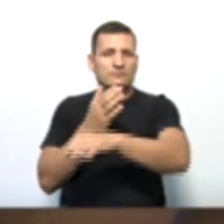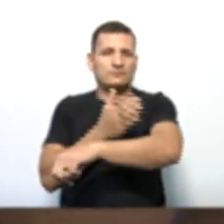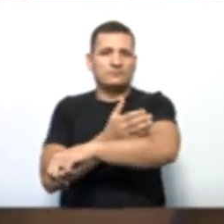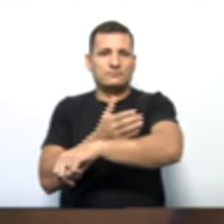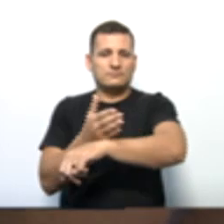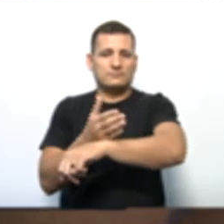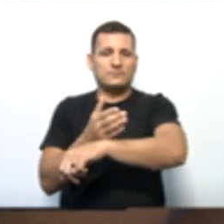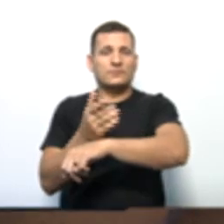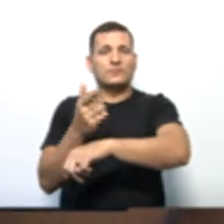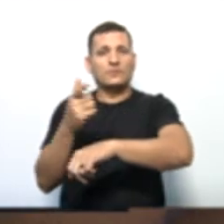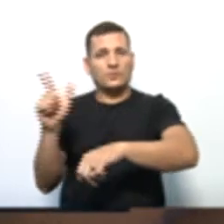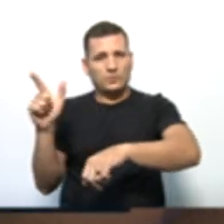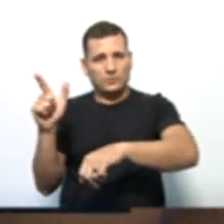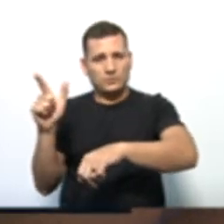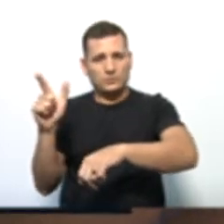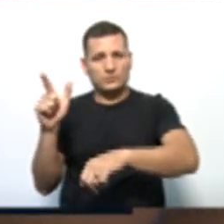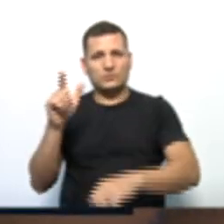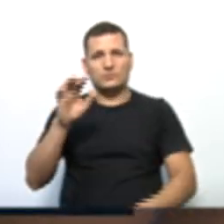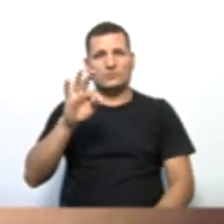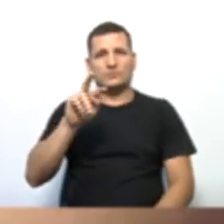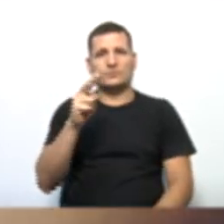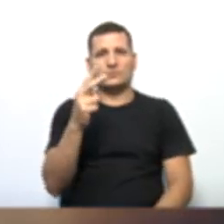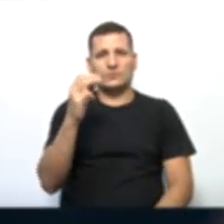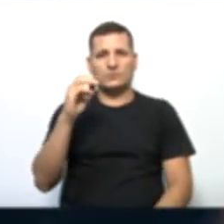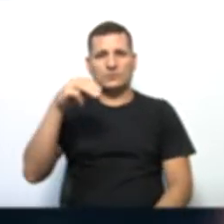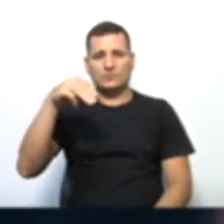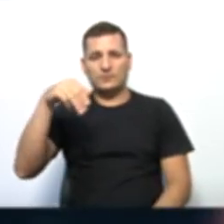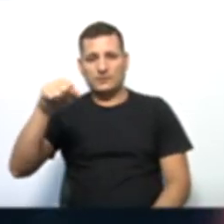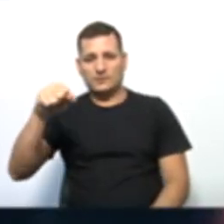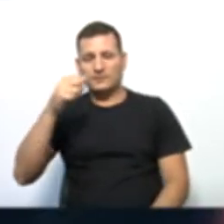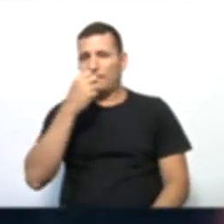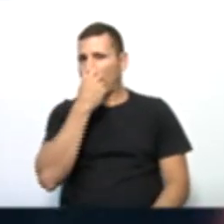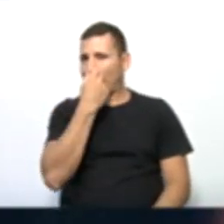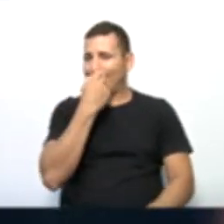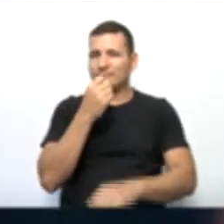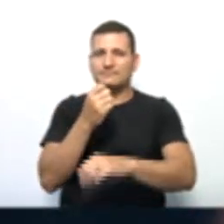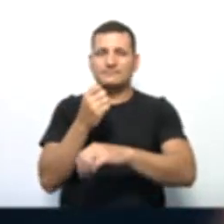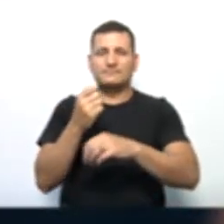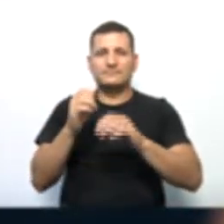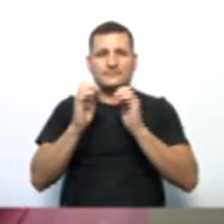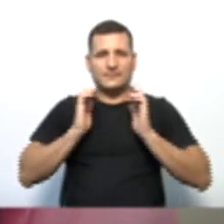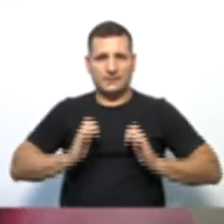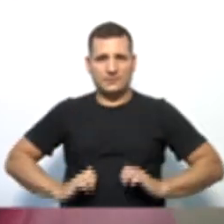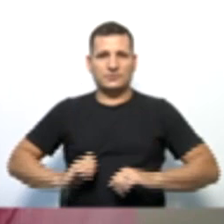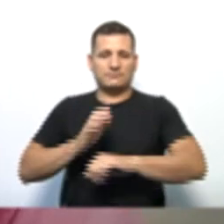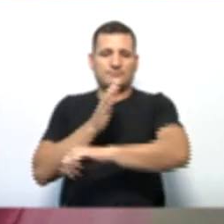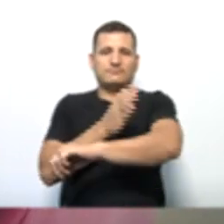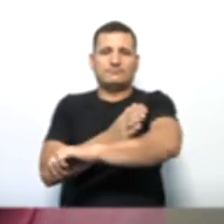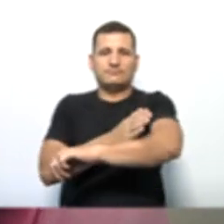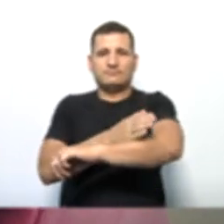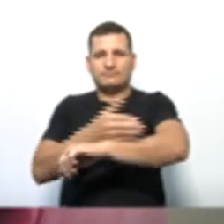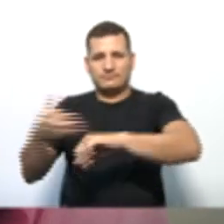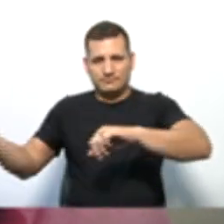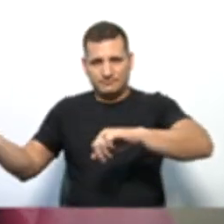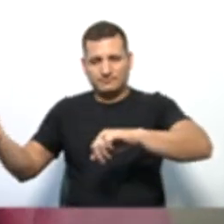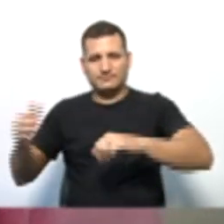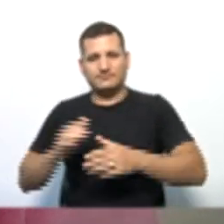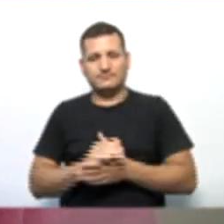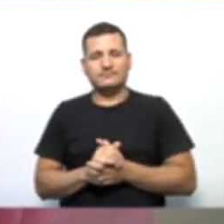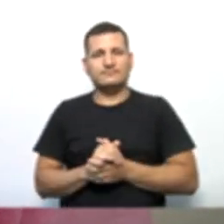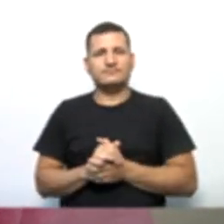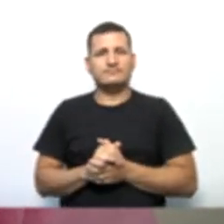outro grande expoente chamado Tomás de Aquino. A ética moderna. A ética moderna é